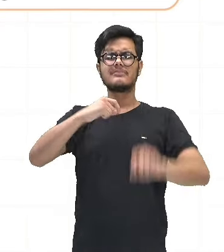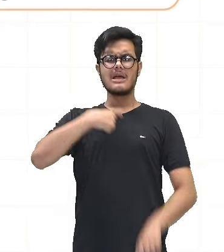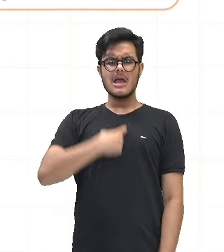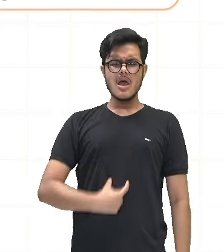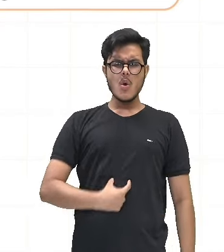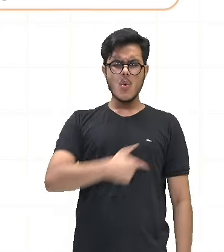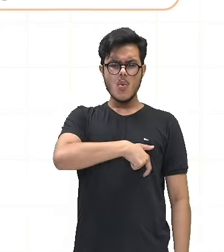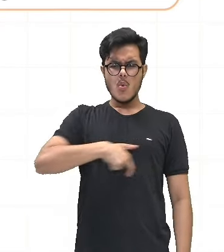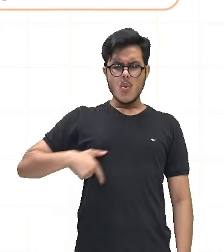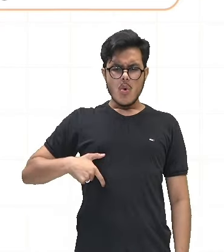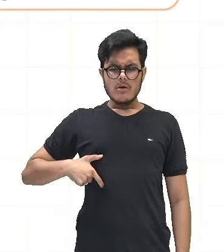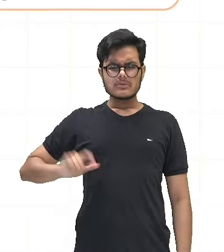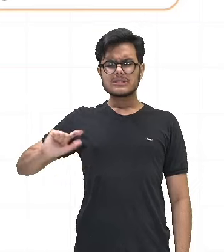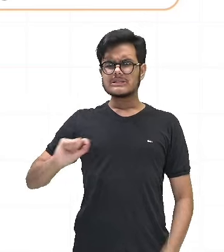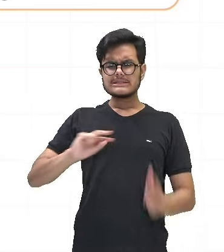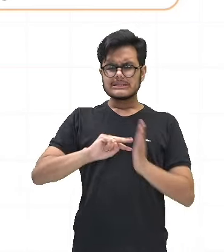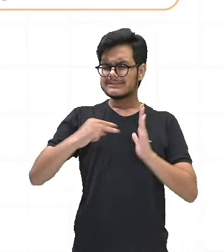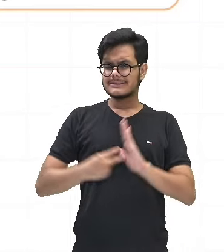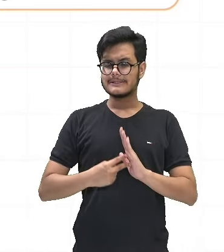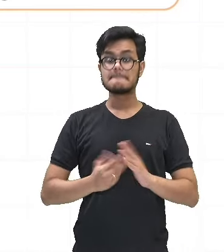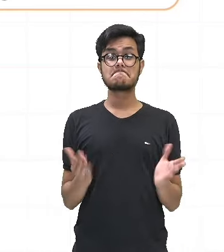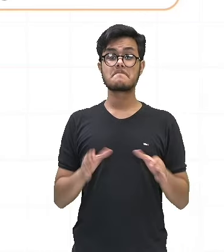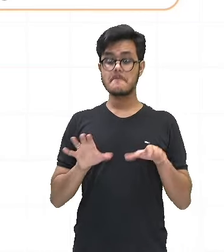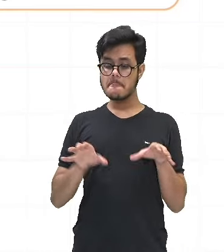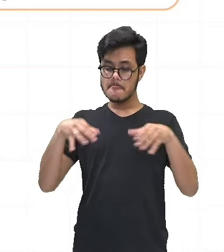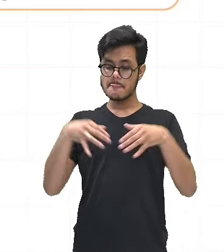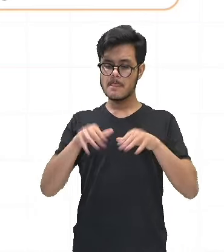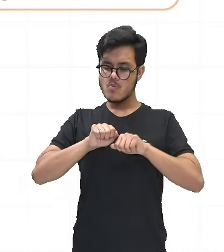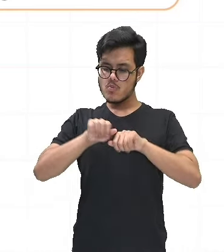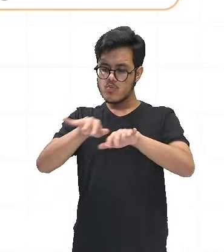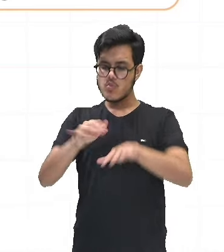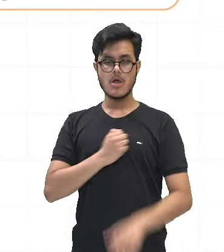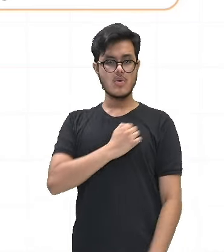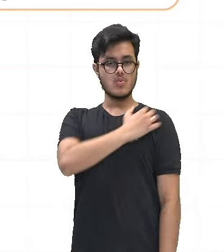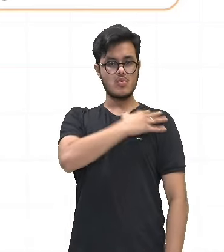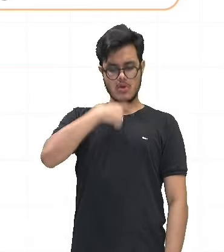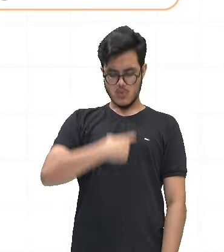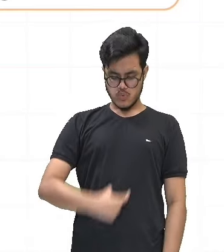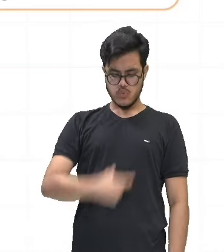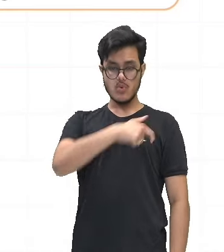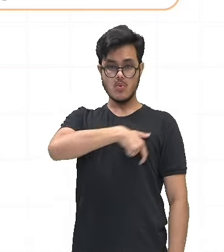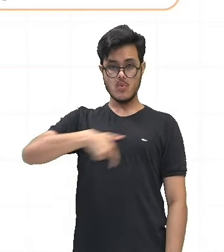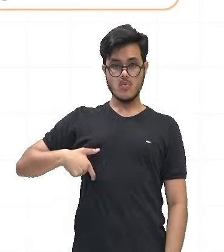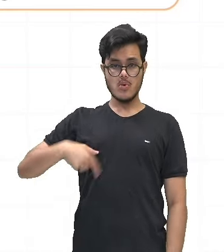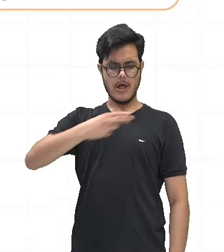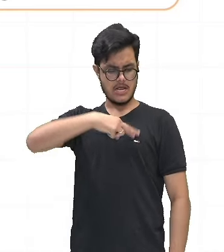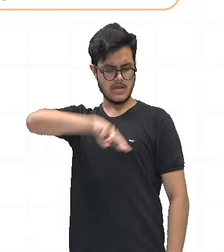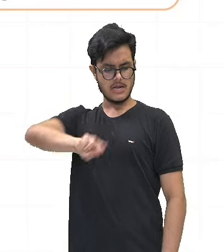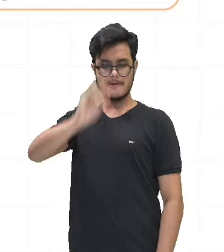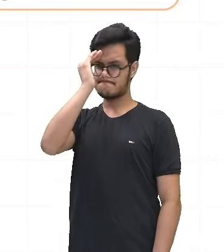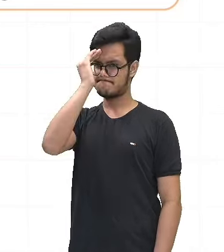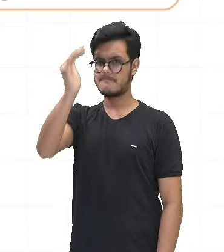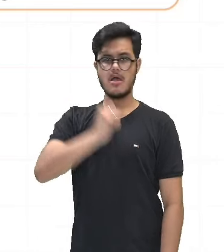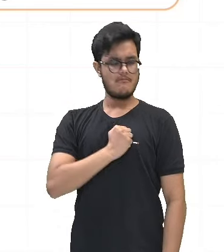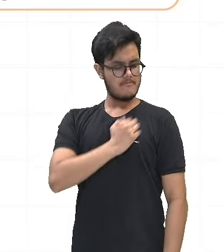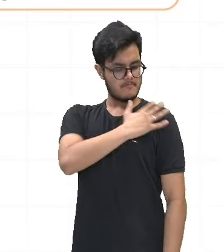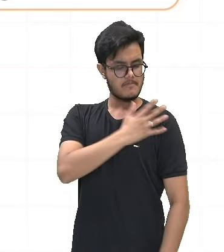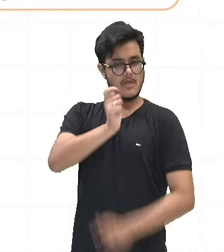as cruzadas? Foram expedições militares de caráter religioso, militar